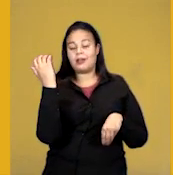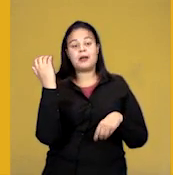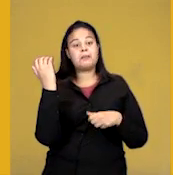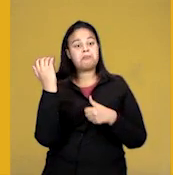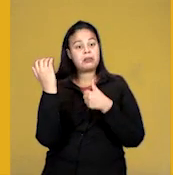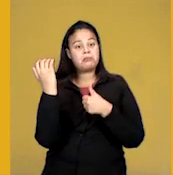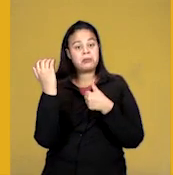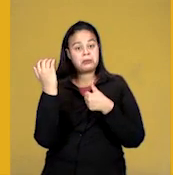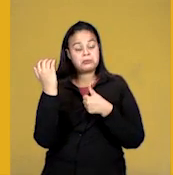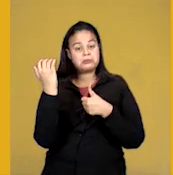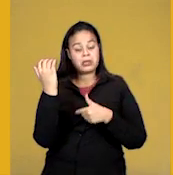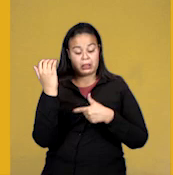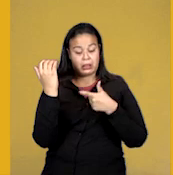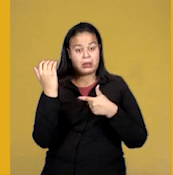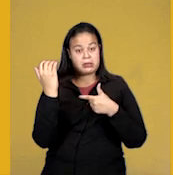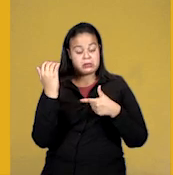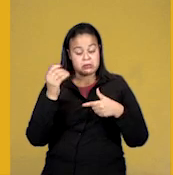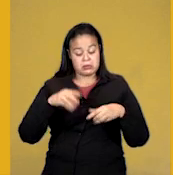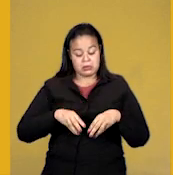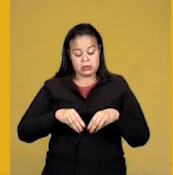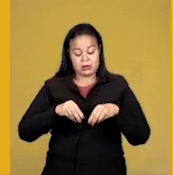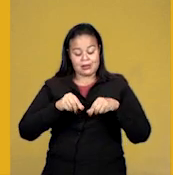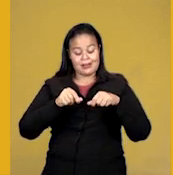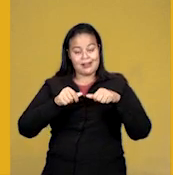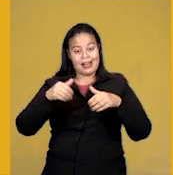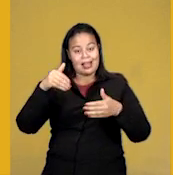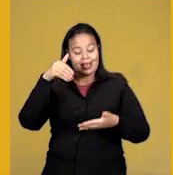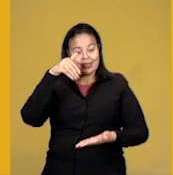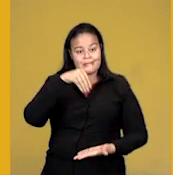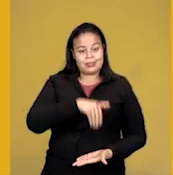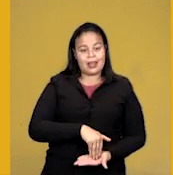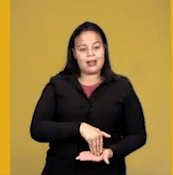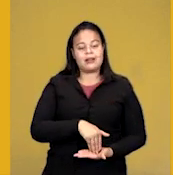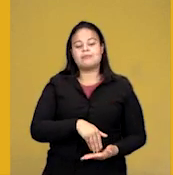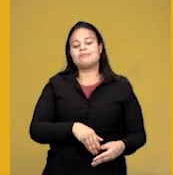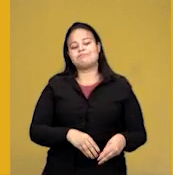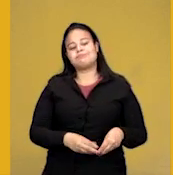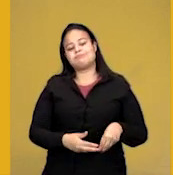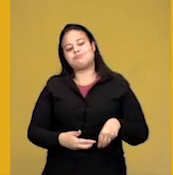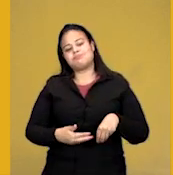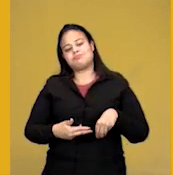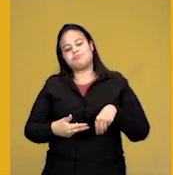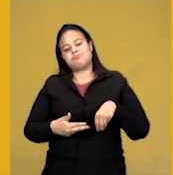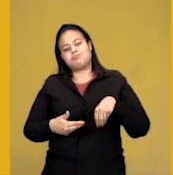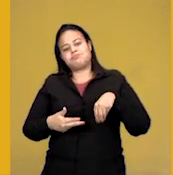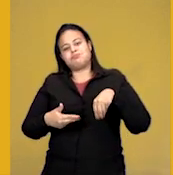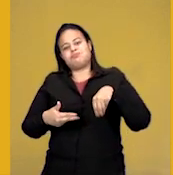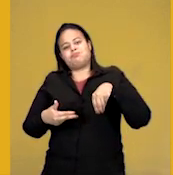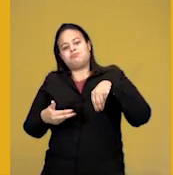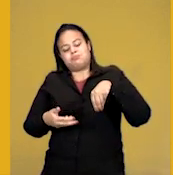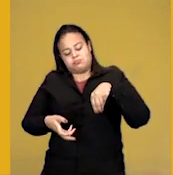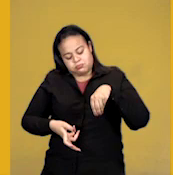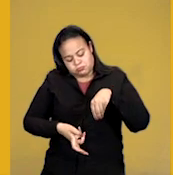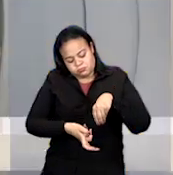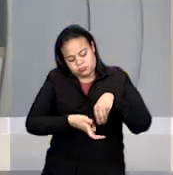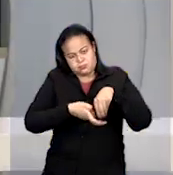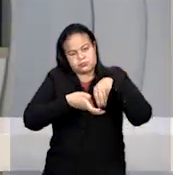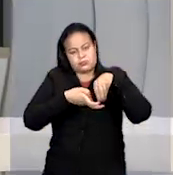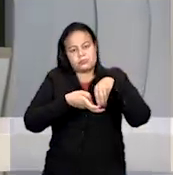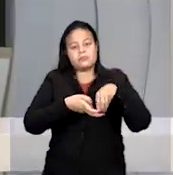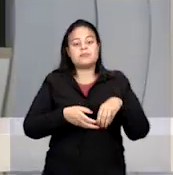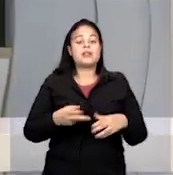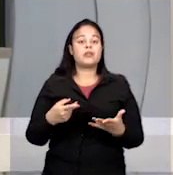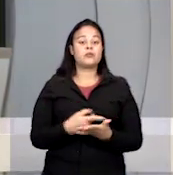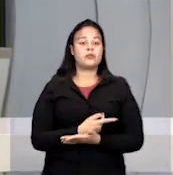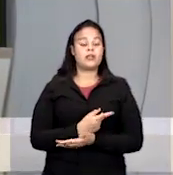retirar a camada de solo até atingir essa camada mineral e extraí-la, né? Acontece que